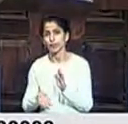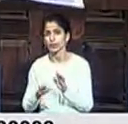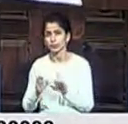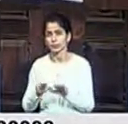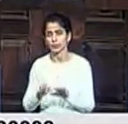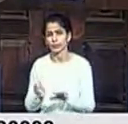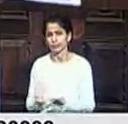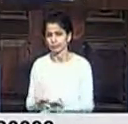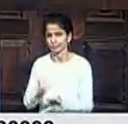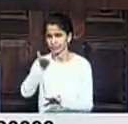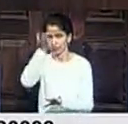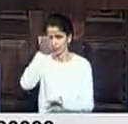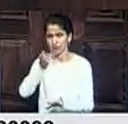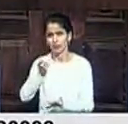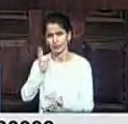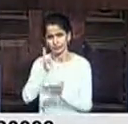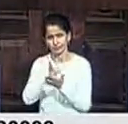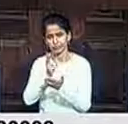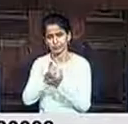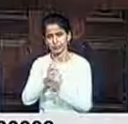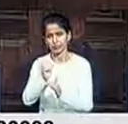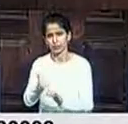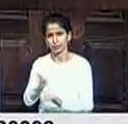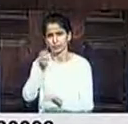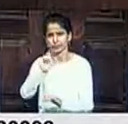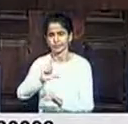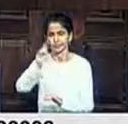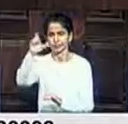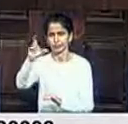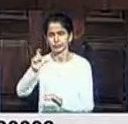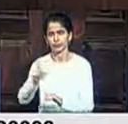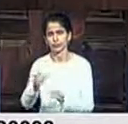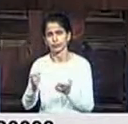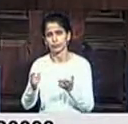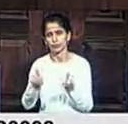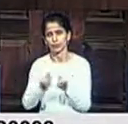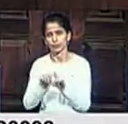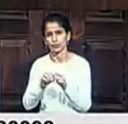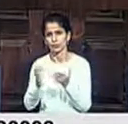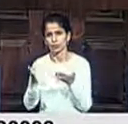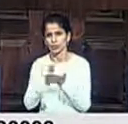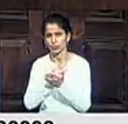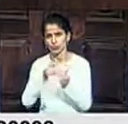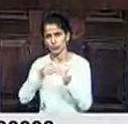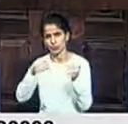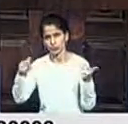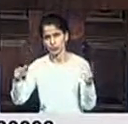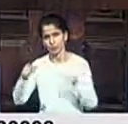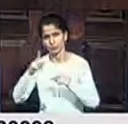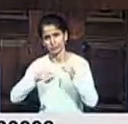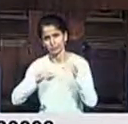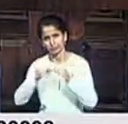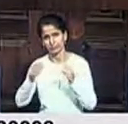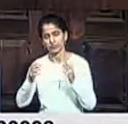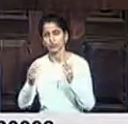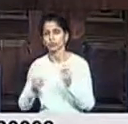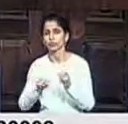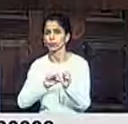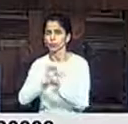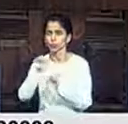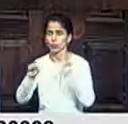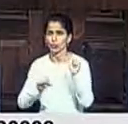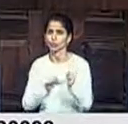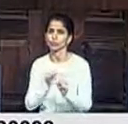faixas mais altas. Inclusive, tirando alguns produtos e incorporando